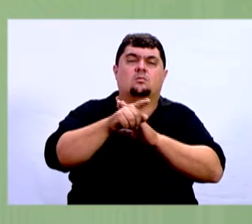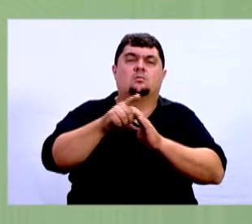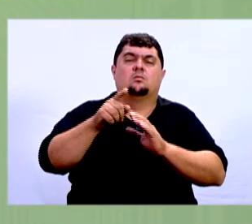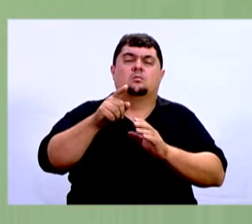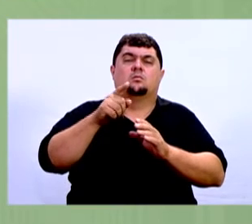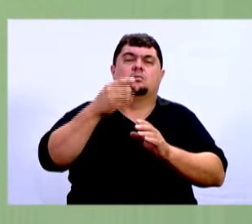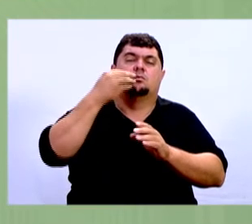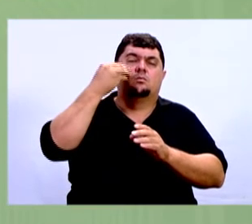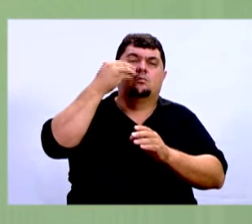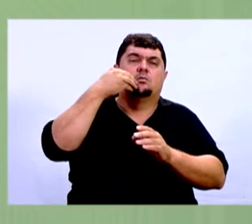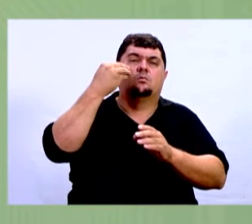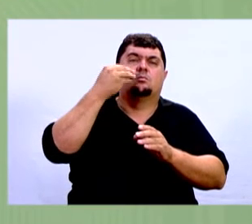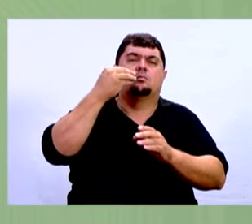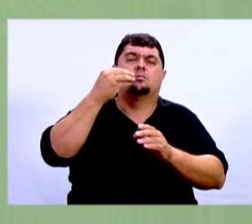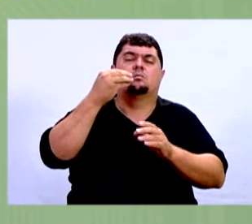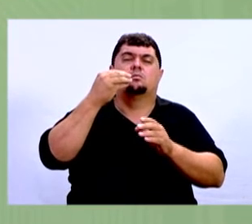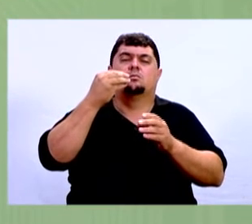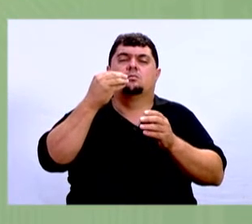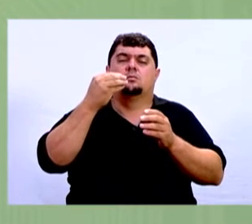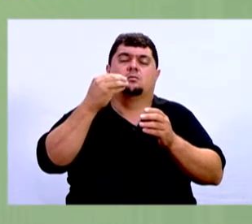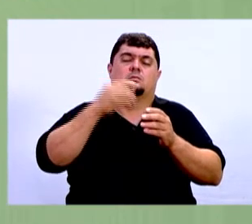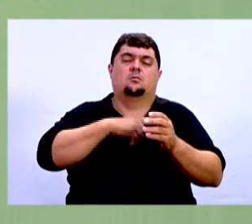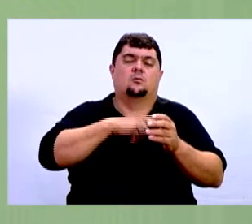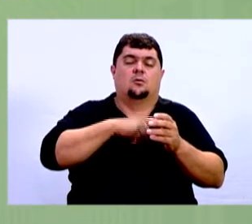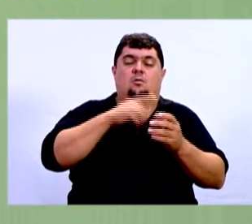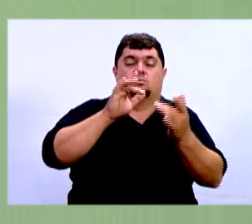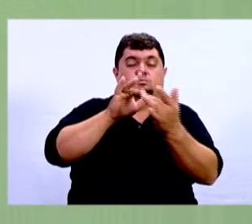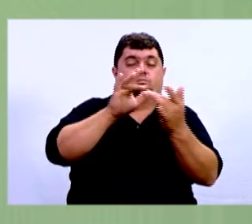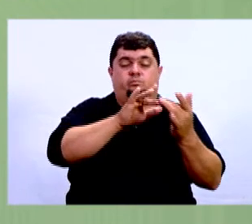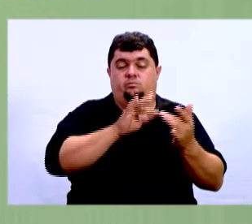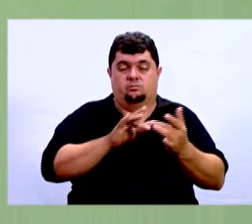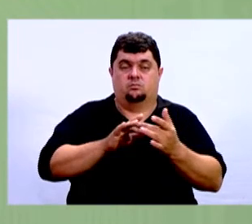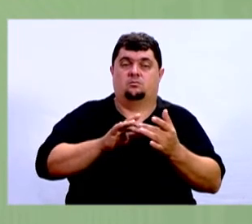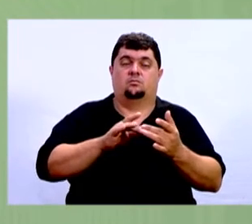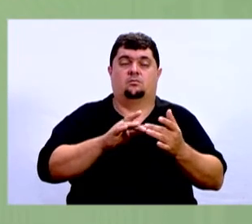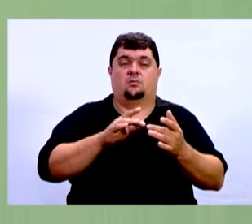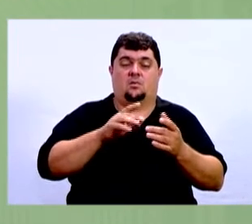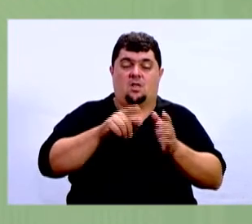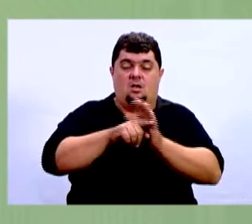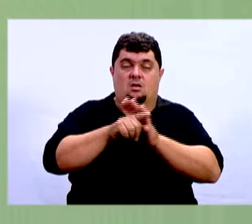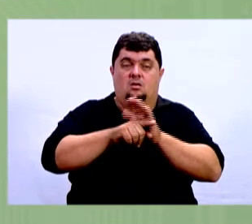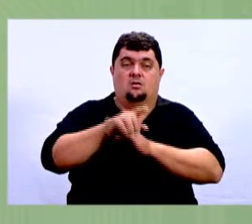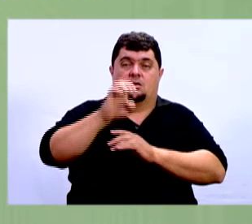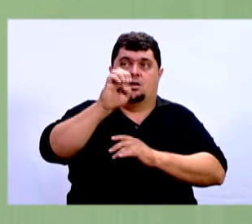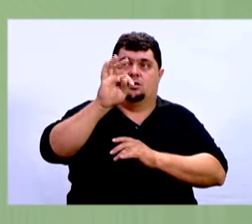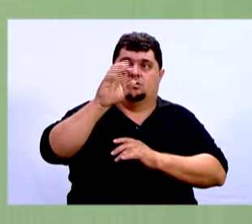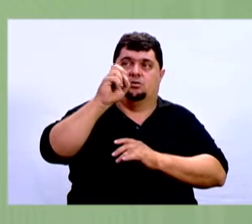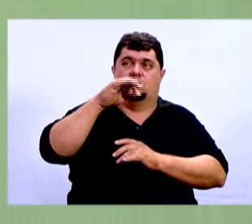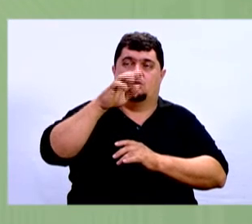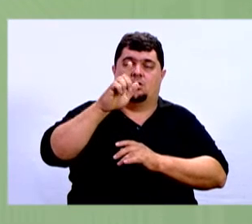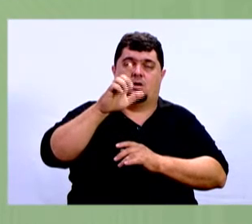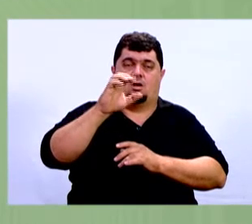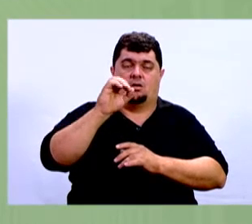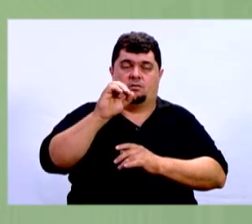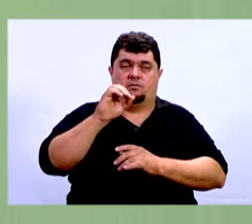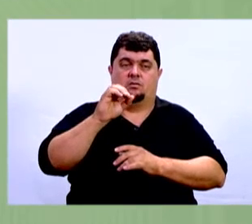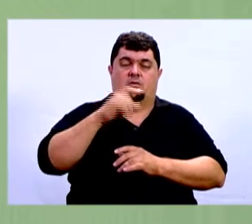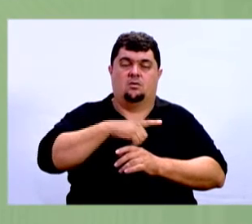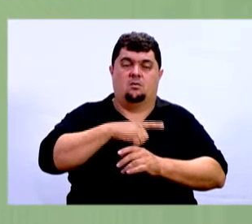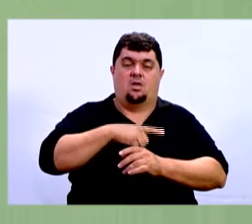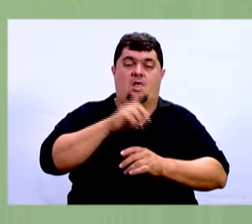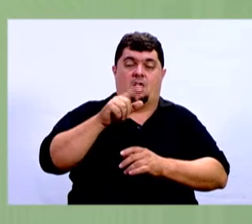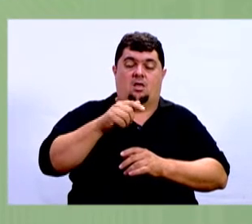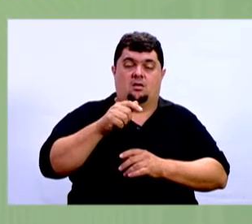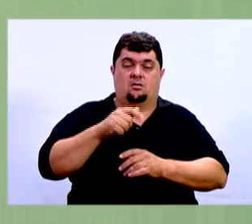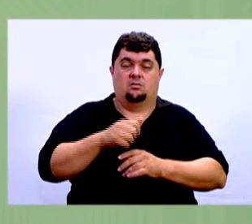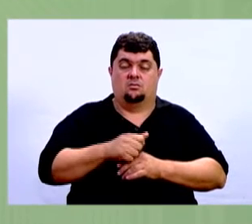na vivência, que está correspondendo. Uma pesquisa etnográfica, ela tem caráter qualitativo, assim como a